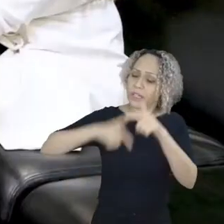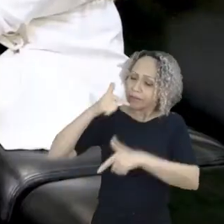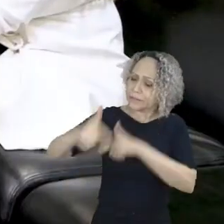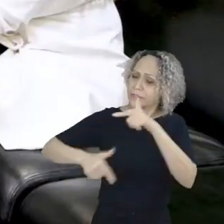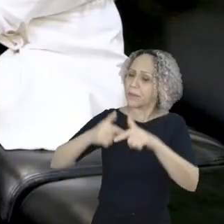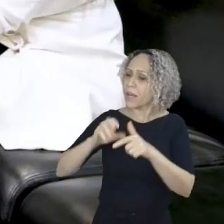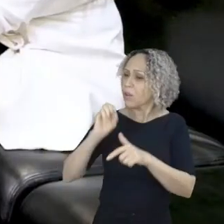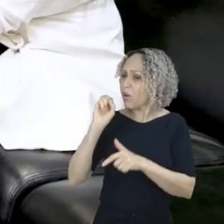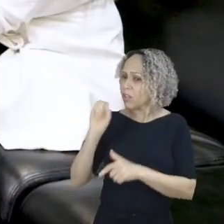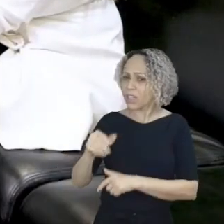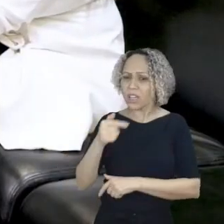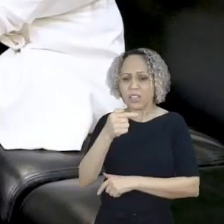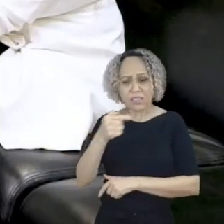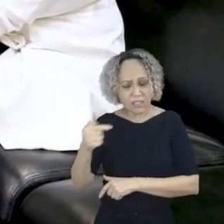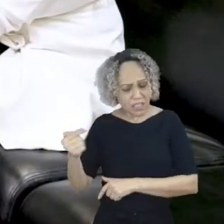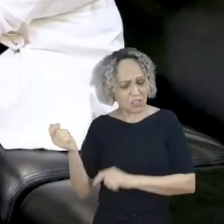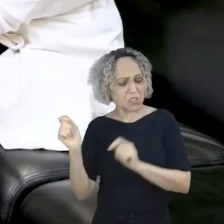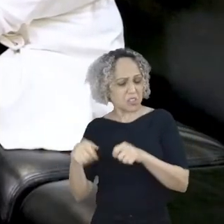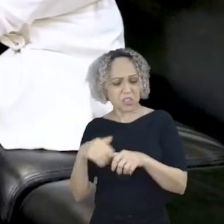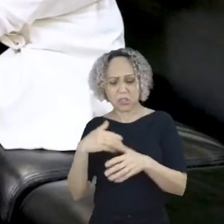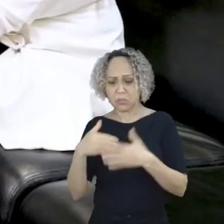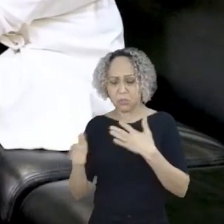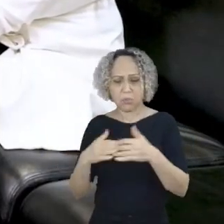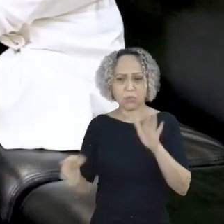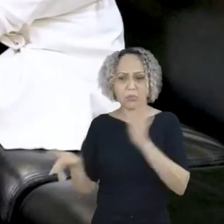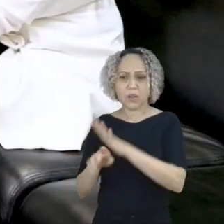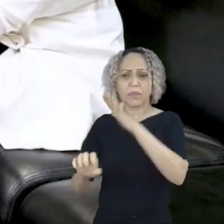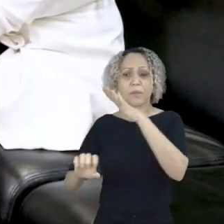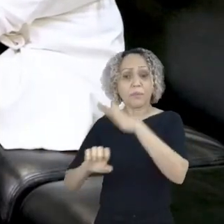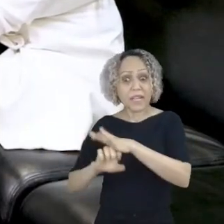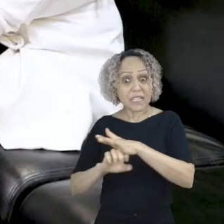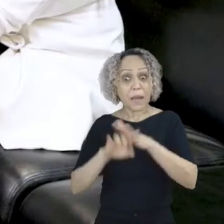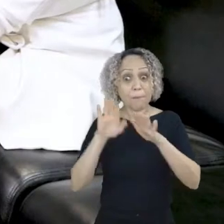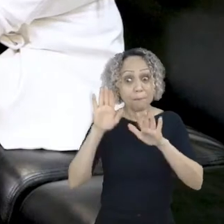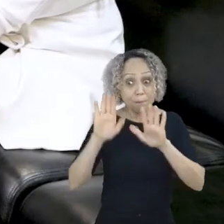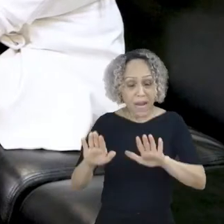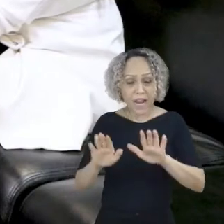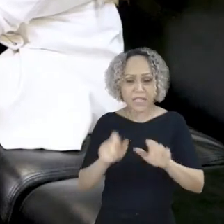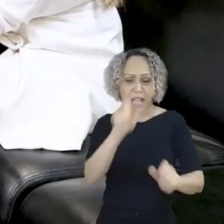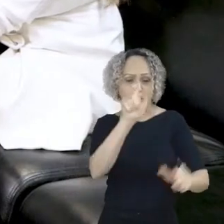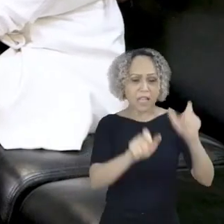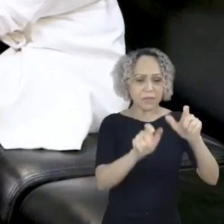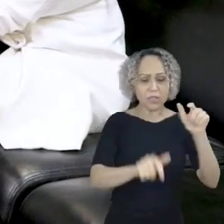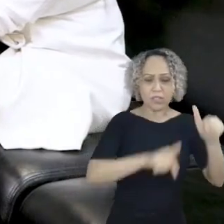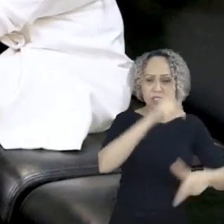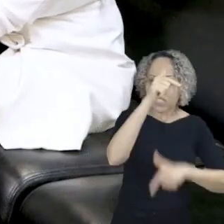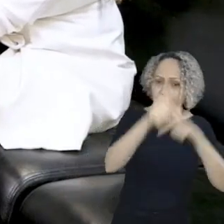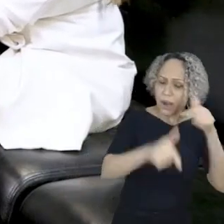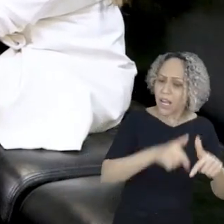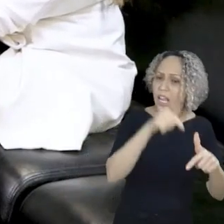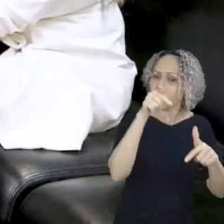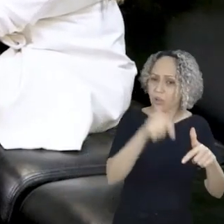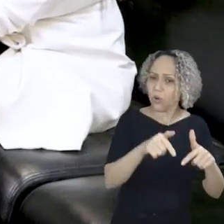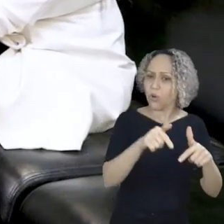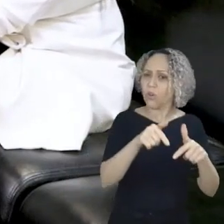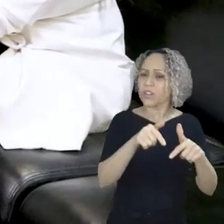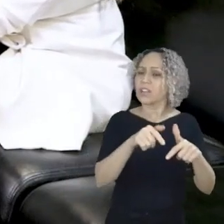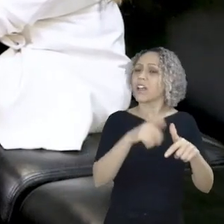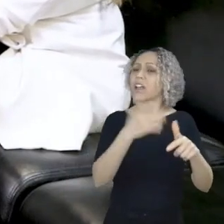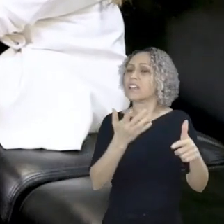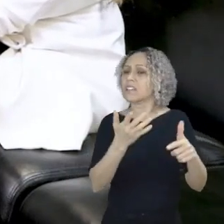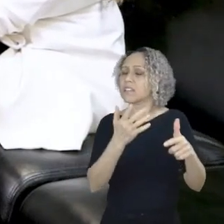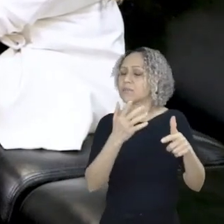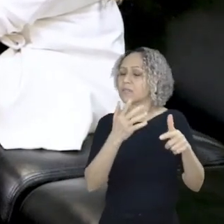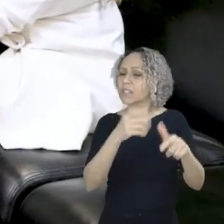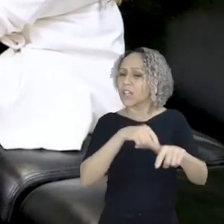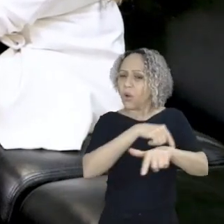das pessoas, tem a jornada da empresa, do negócio. O negócio pode rodar os 30 dias do mês, os 365 dias